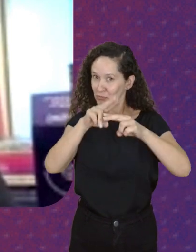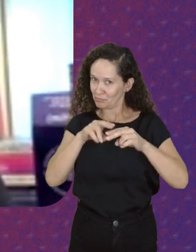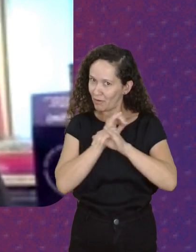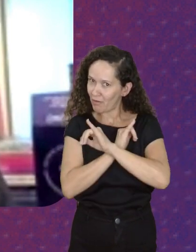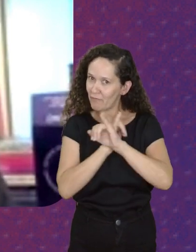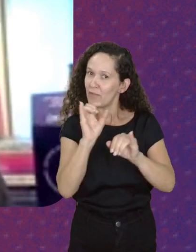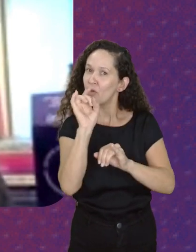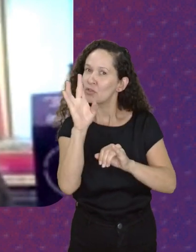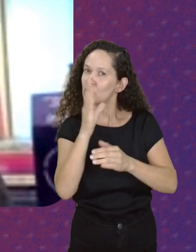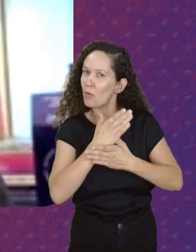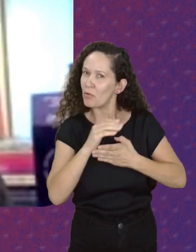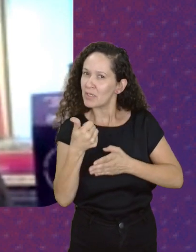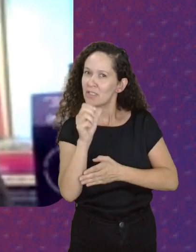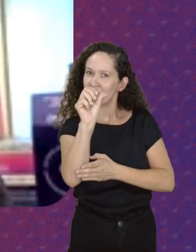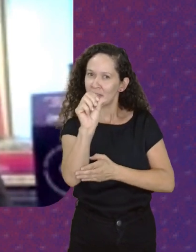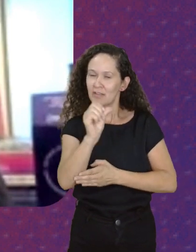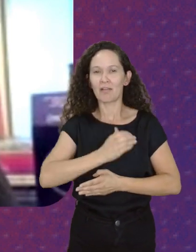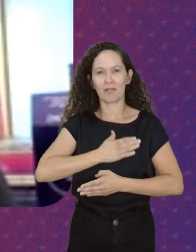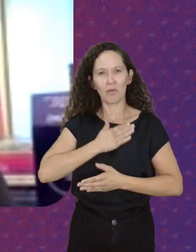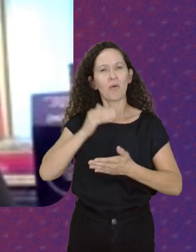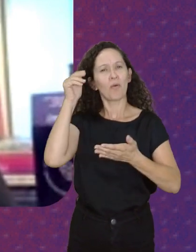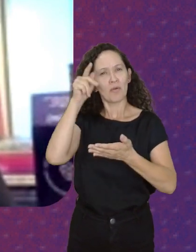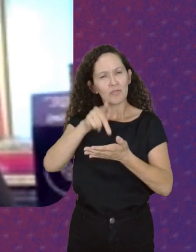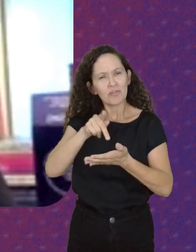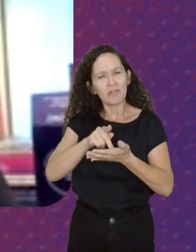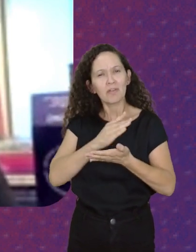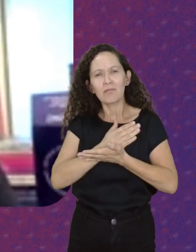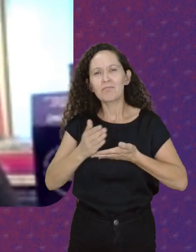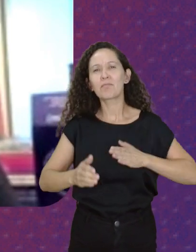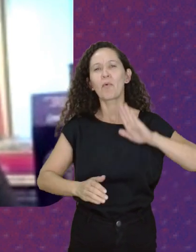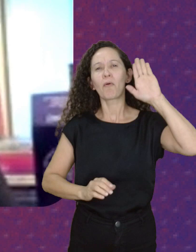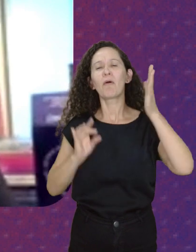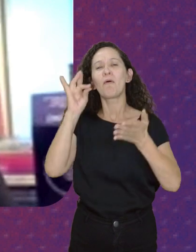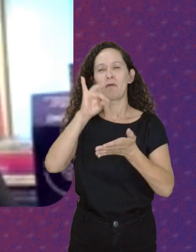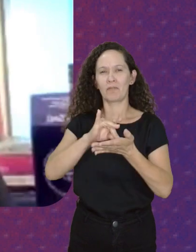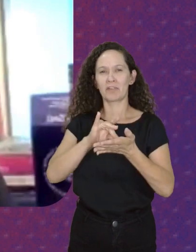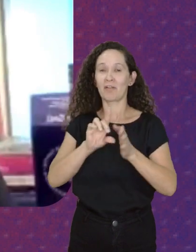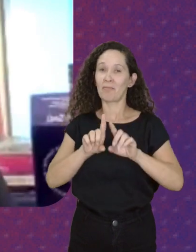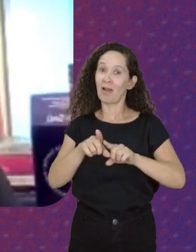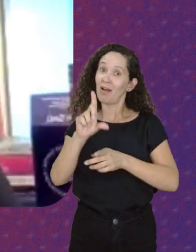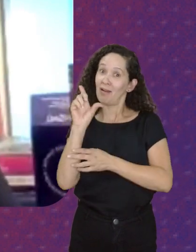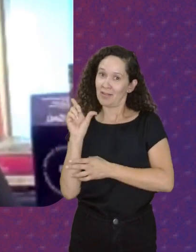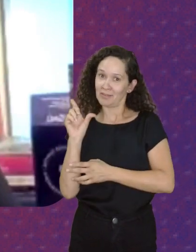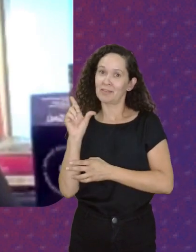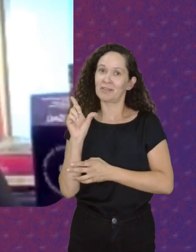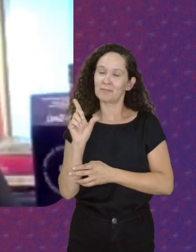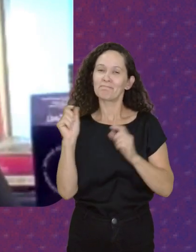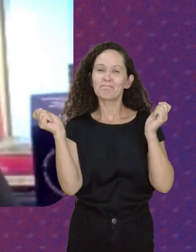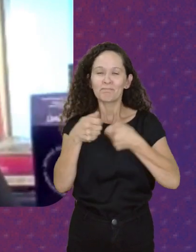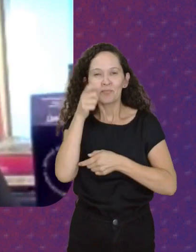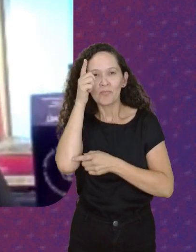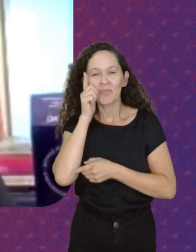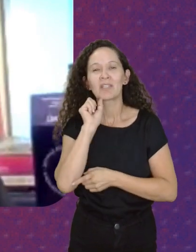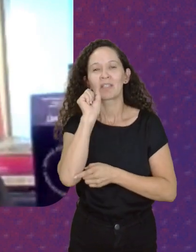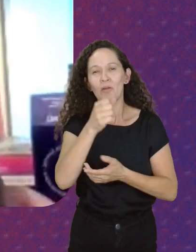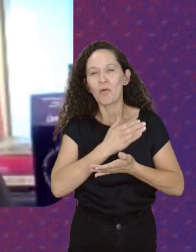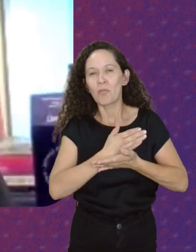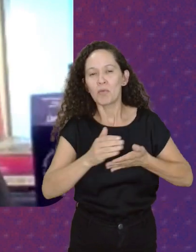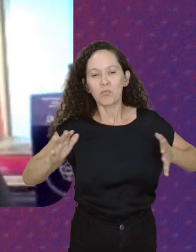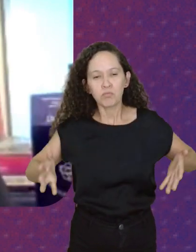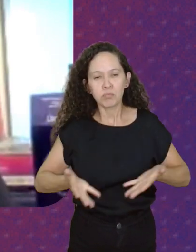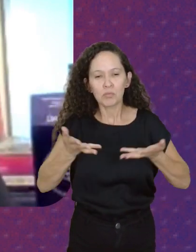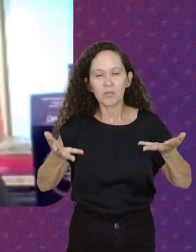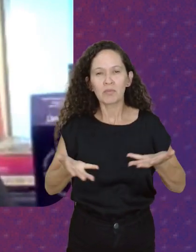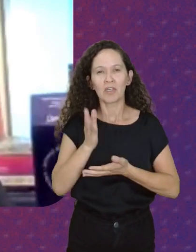só a partir do dia 16 de agosto é que começa a campanha oficial. Mas antes disso, é possível já começar a